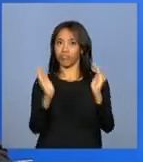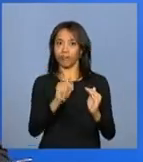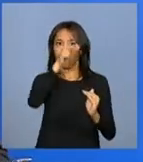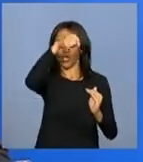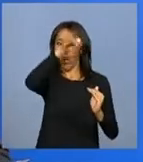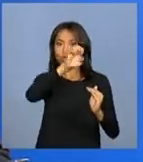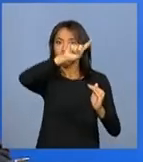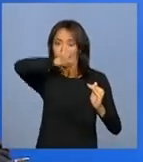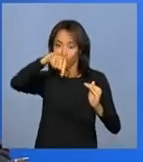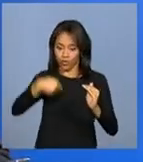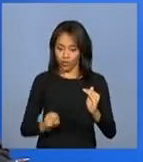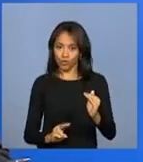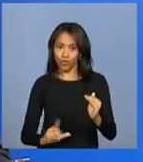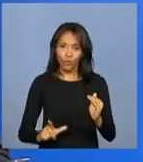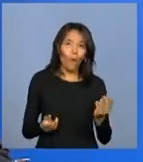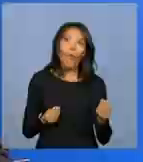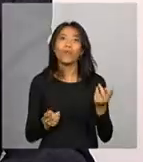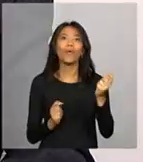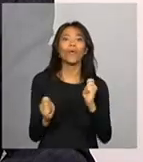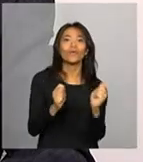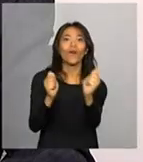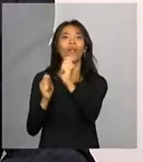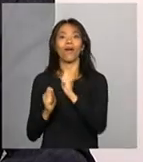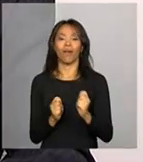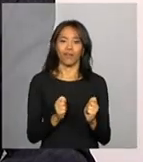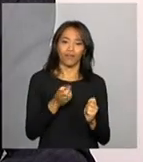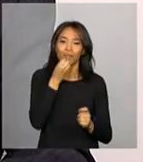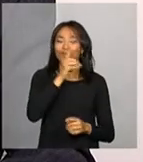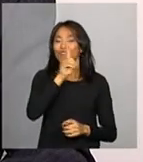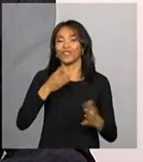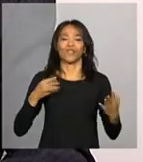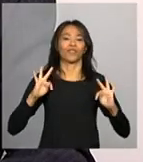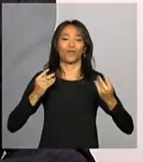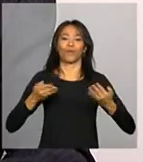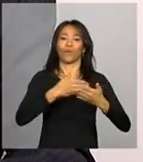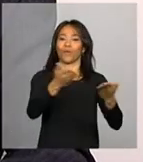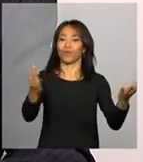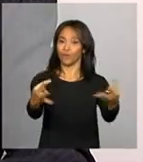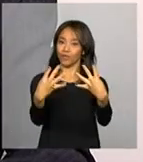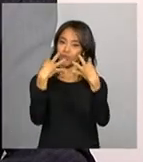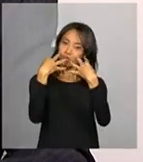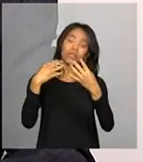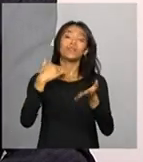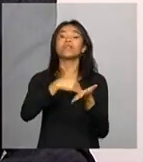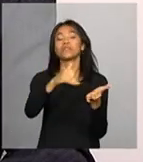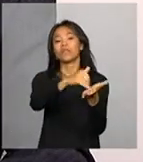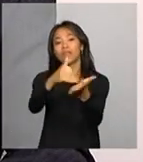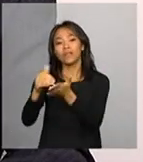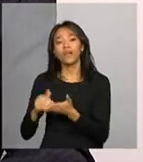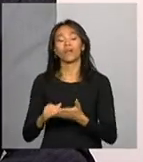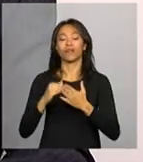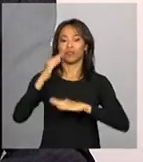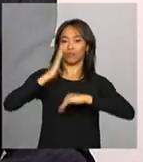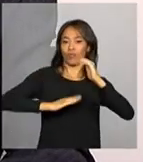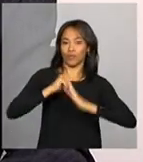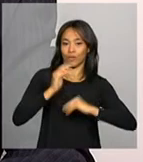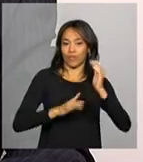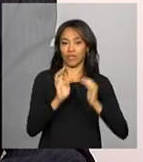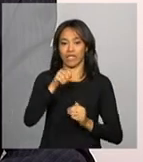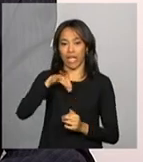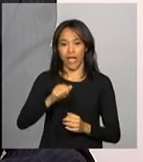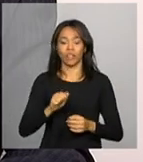isso para cada município Bom dia Adriana bom dia Simone Bom dia a todos os aplicadores os gestores técnicos dos Municípios